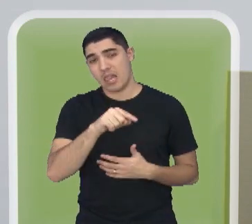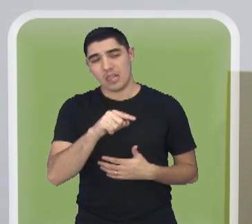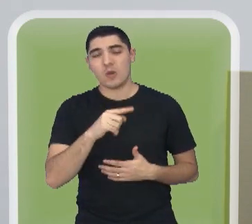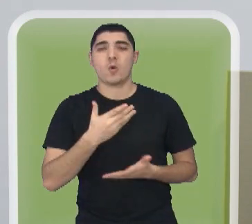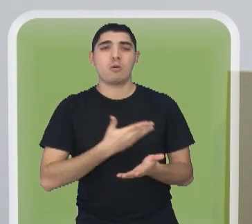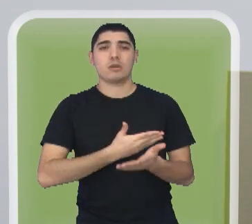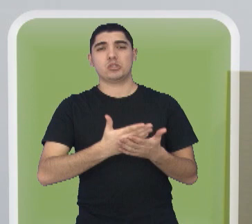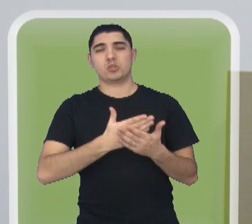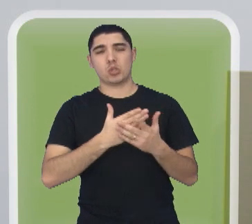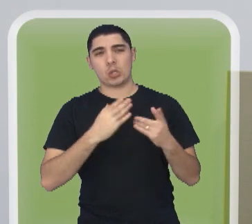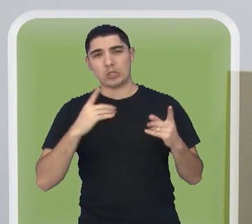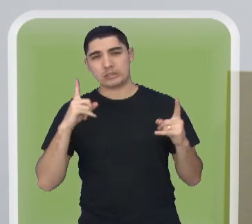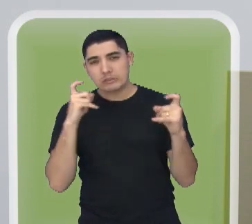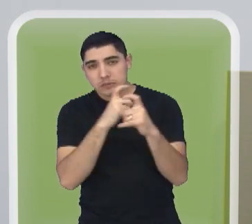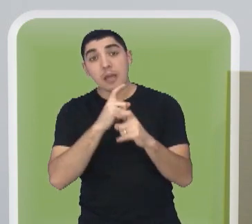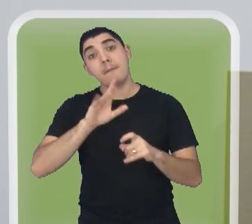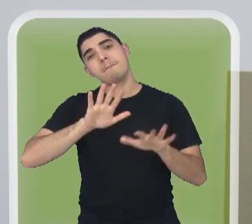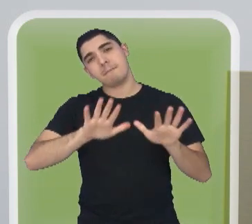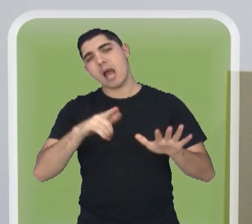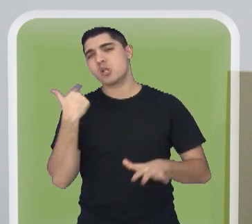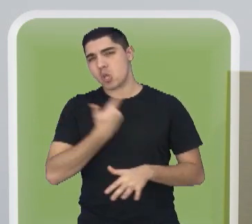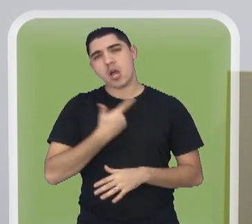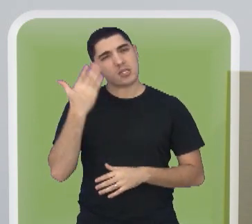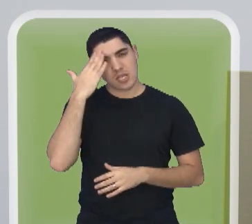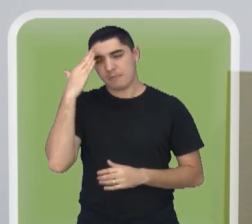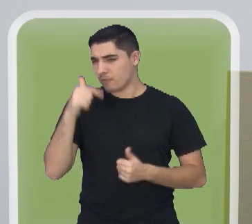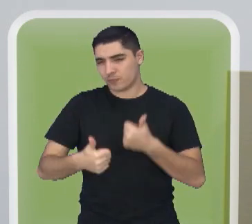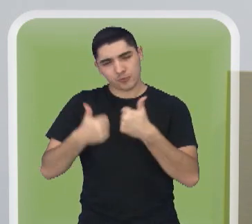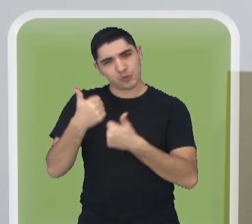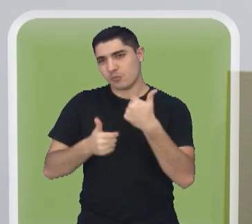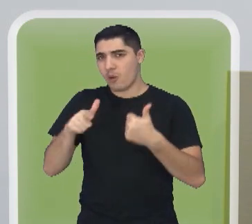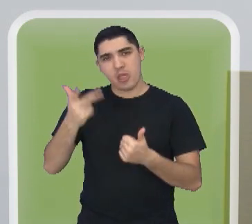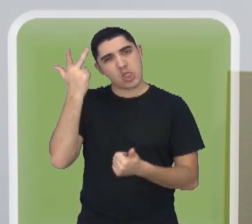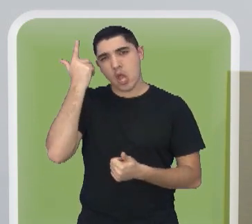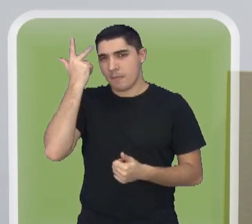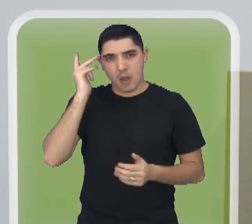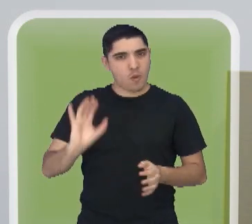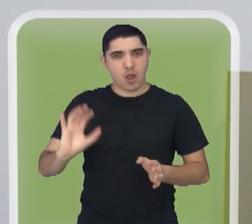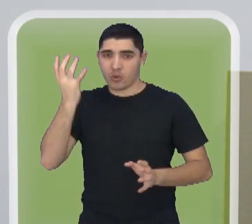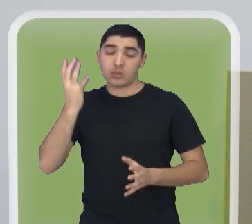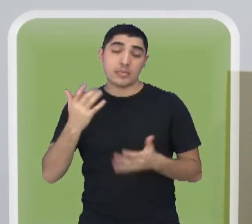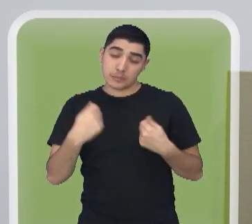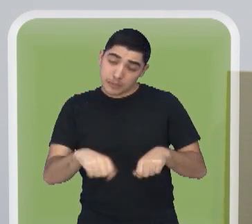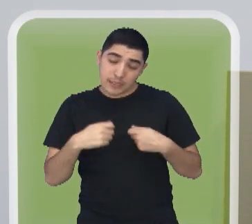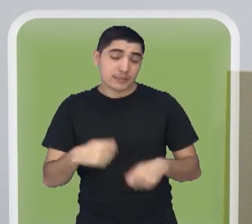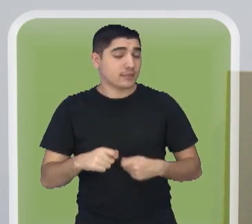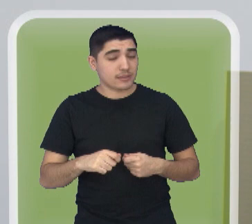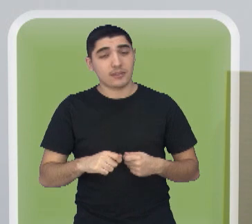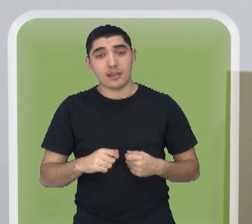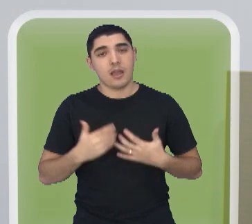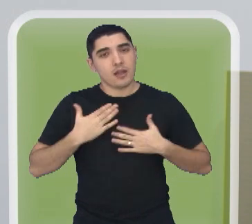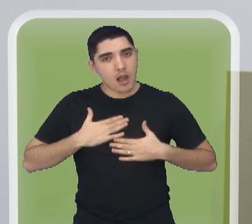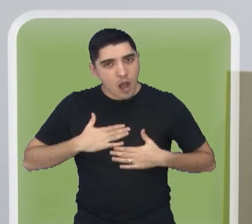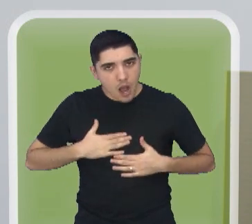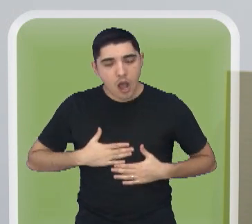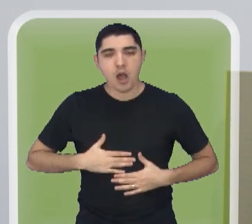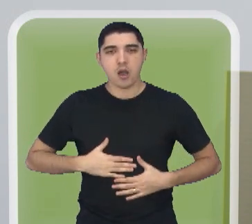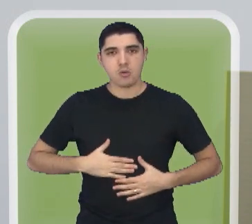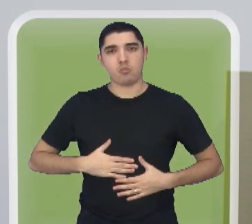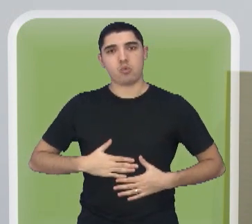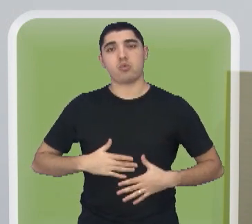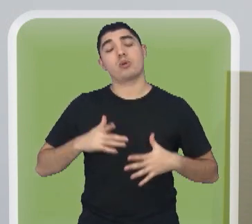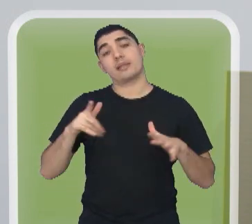difícil. Mas a gente sabe que futebol é assim, você passa por isso, tem que saber, tem que ter tranquilidade também, tem que, acho que